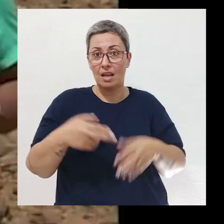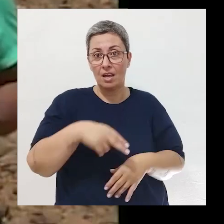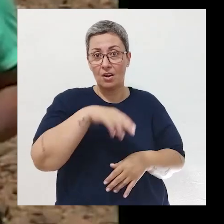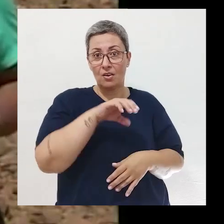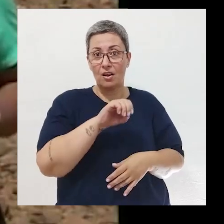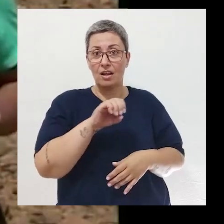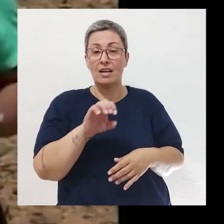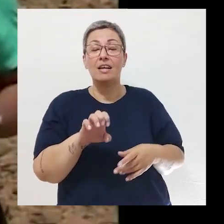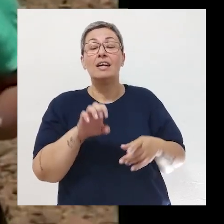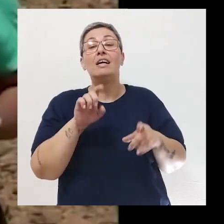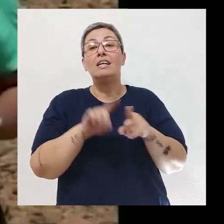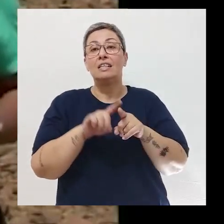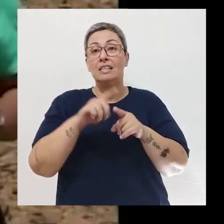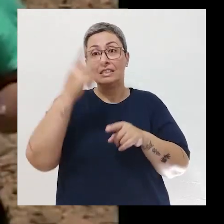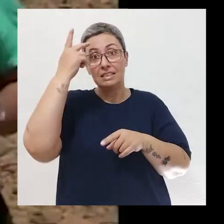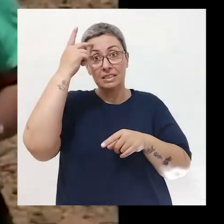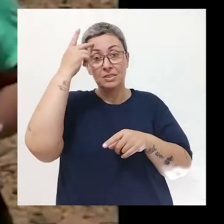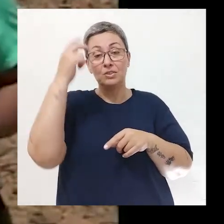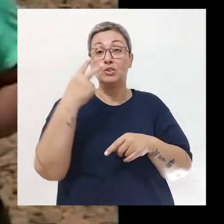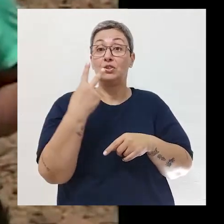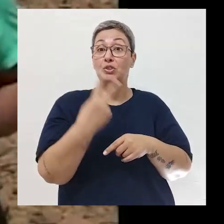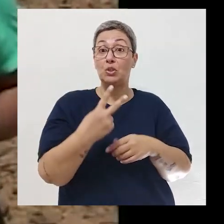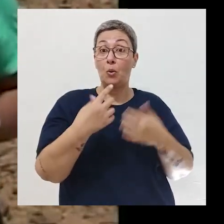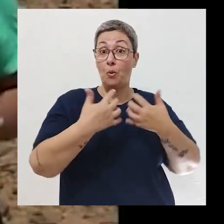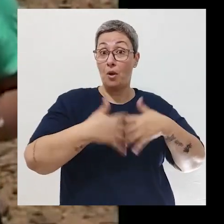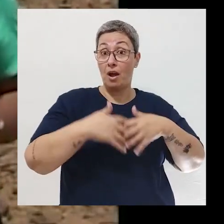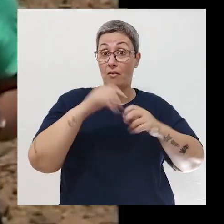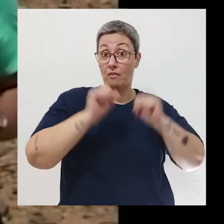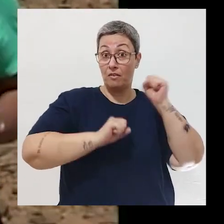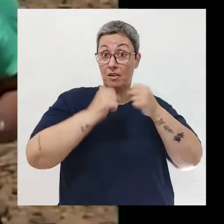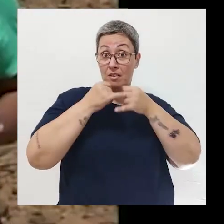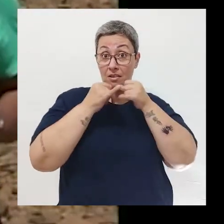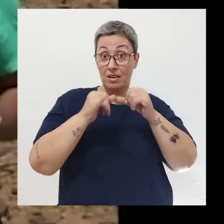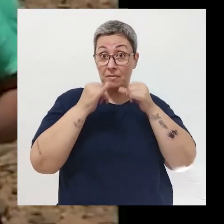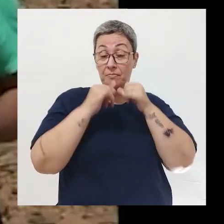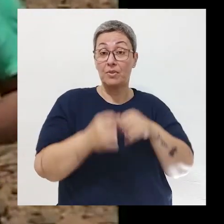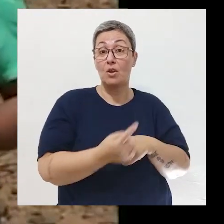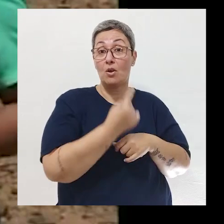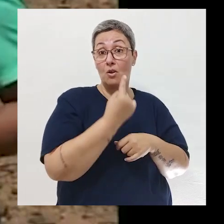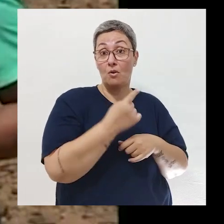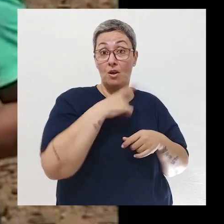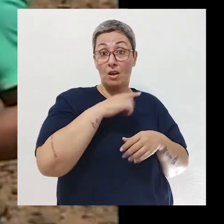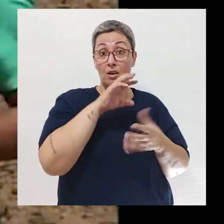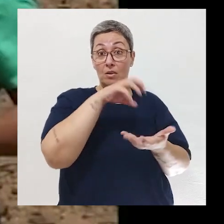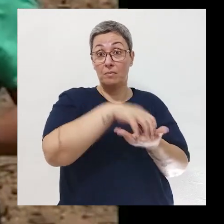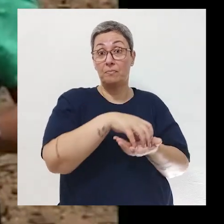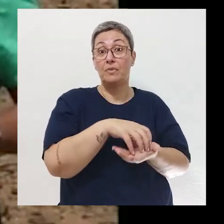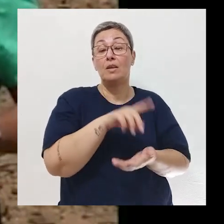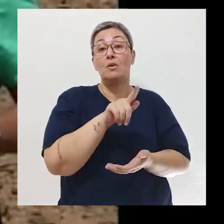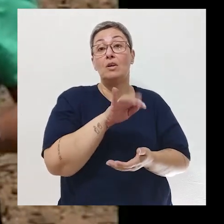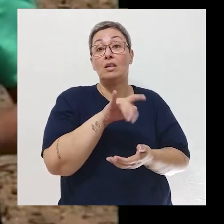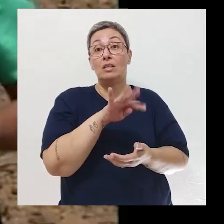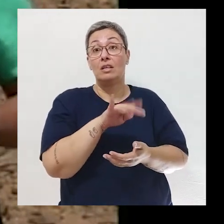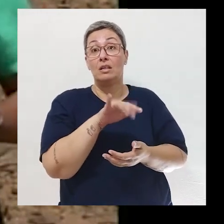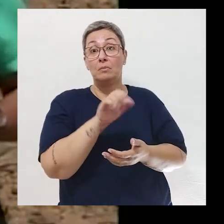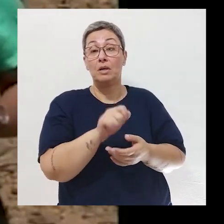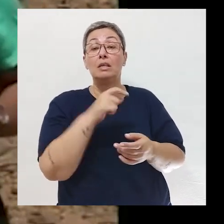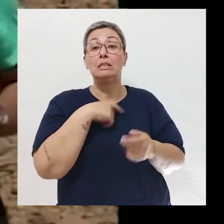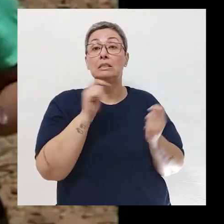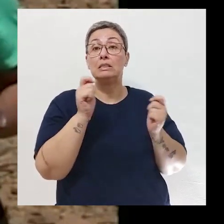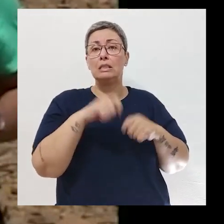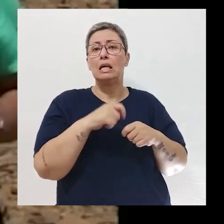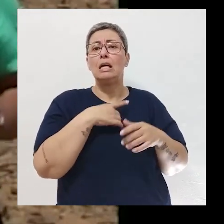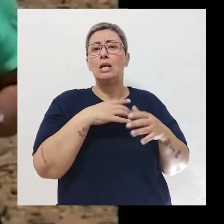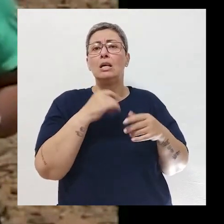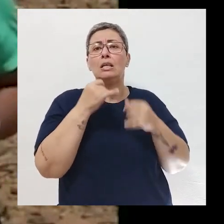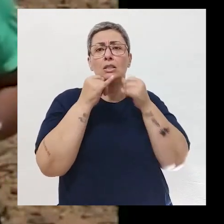no noroeste do estado de São Paulo, 2 hidrelétricas dependem do rio. Uma delas é esta unidade em Buretama, que tem